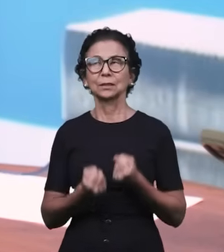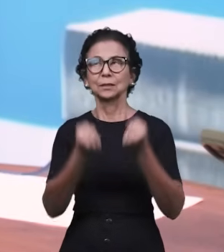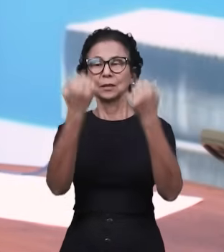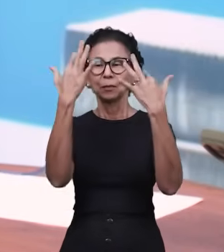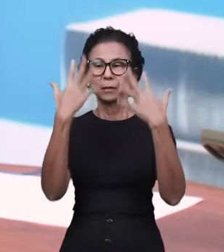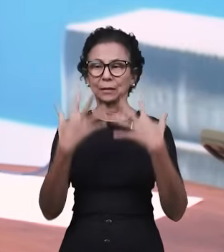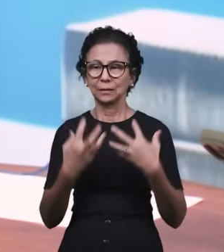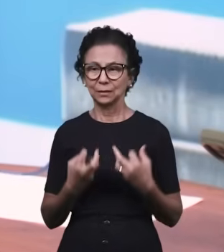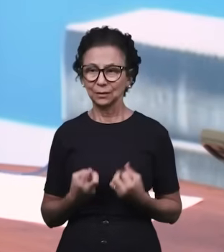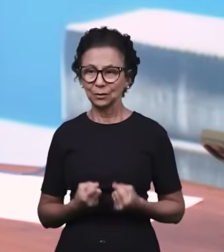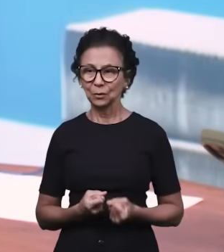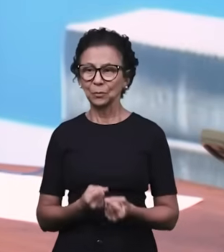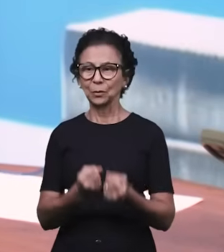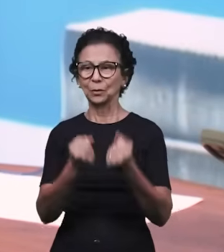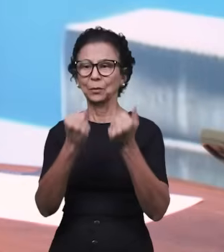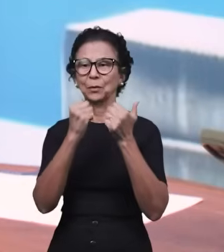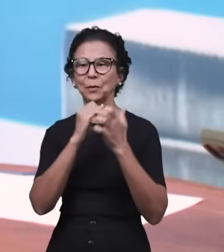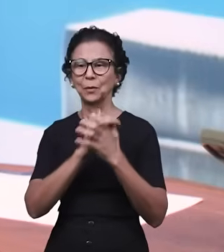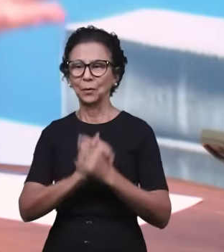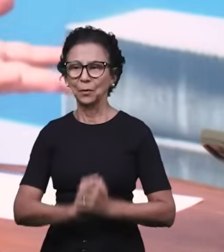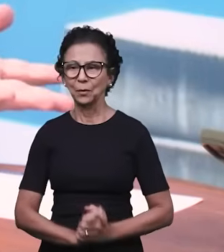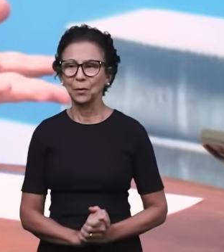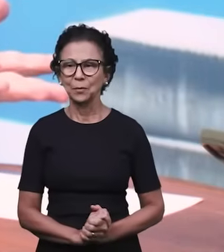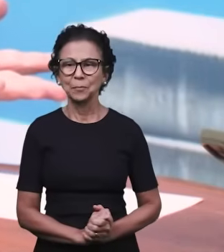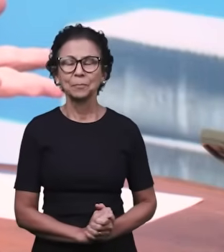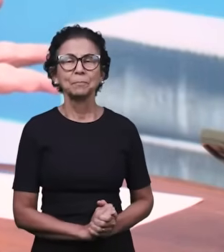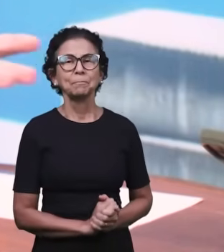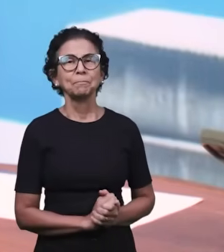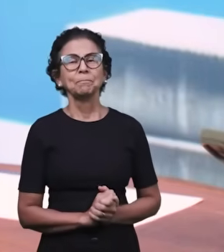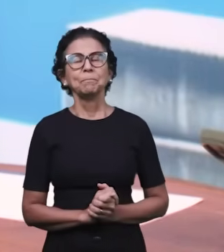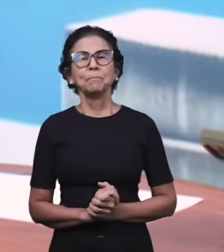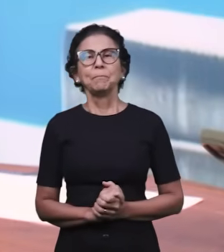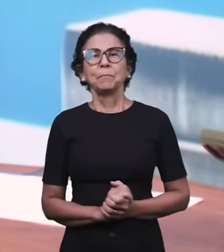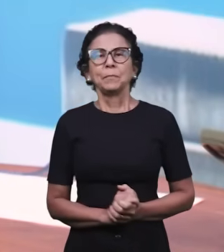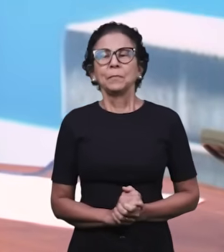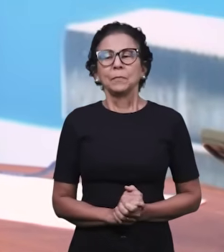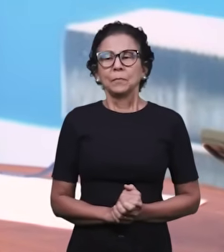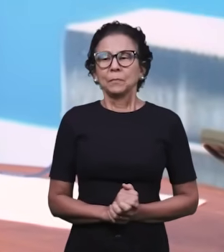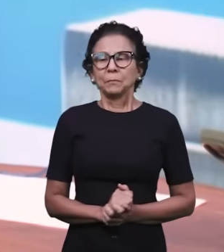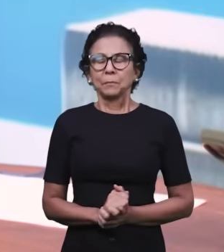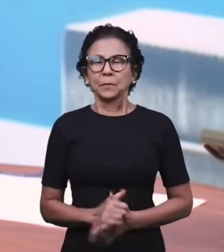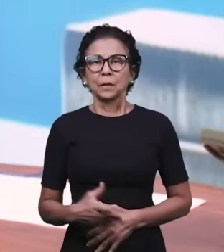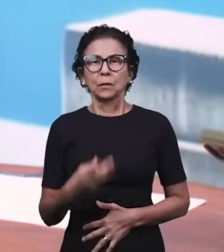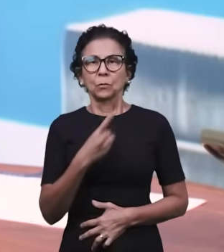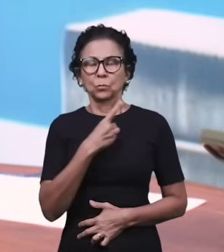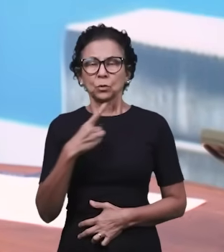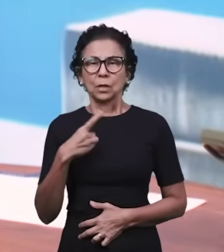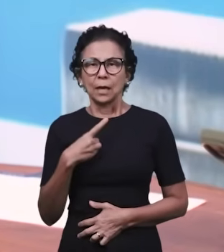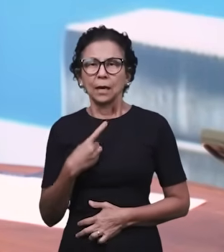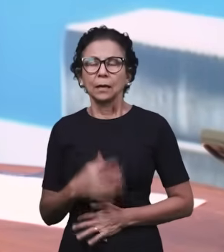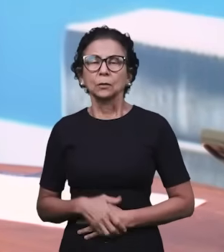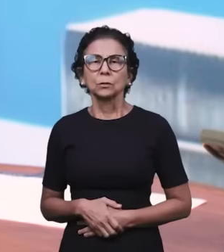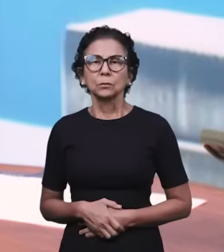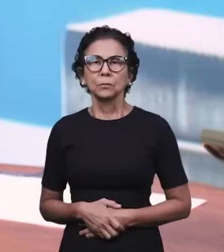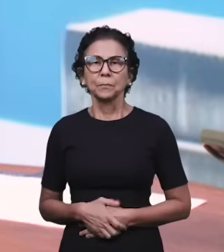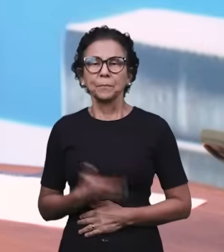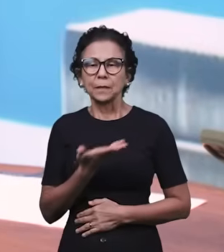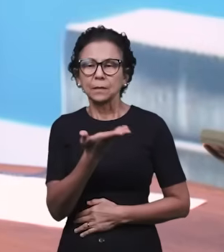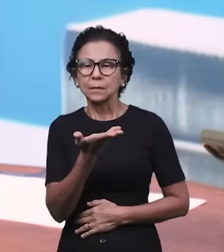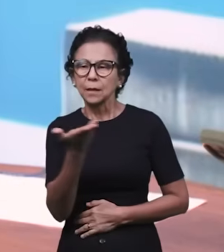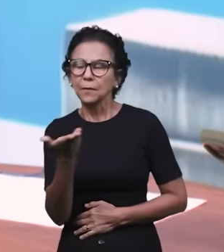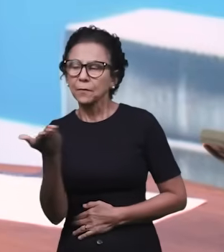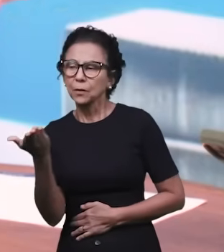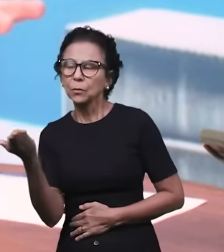é o que volta para o ministério e para o diaconato. Ele serviu bem a mesa, todos foram servidos e